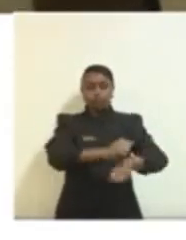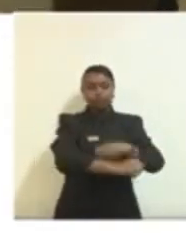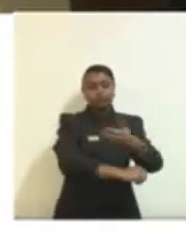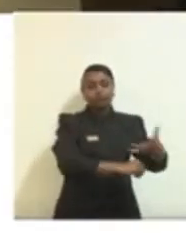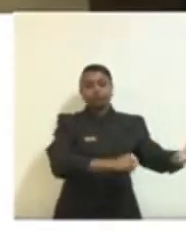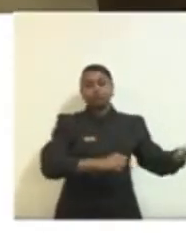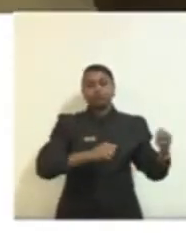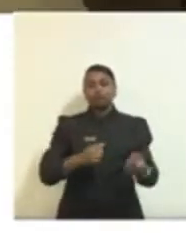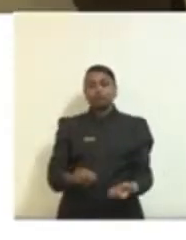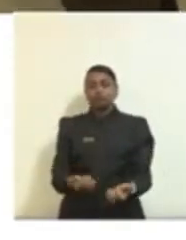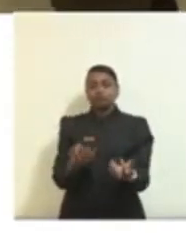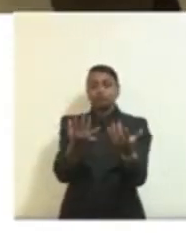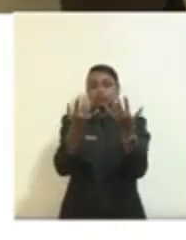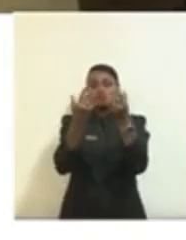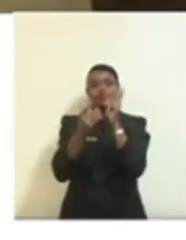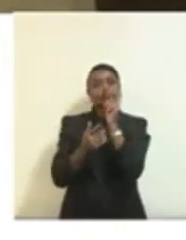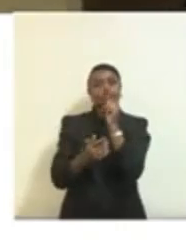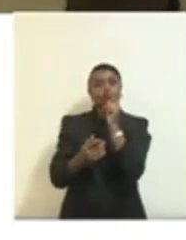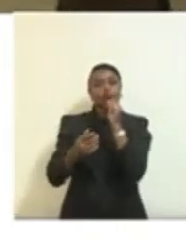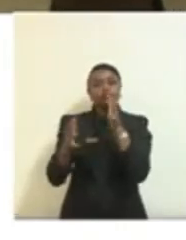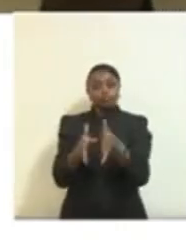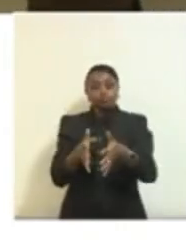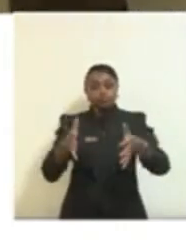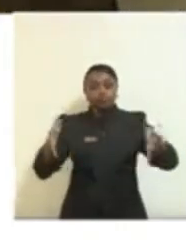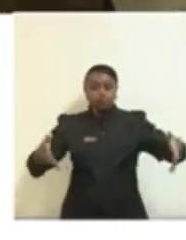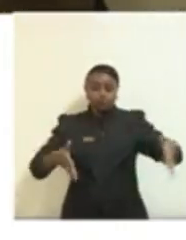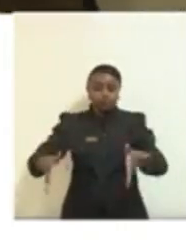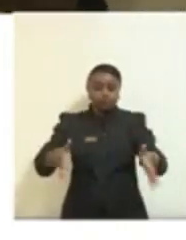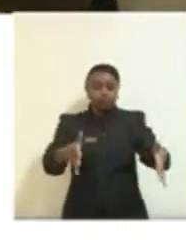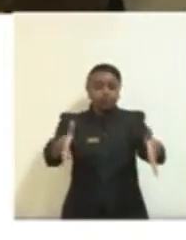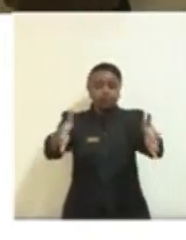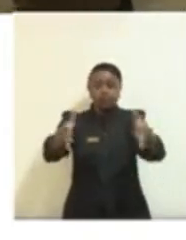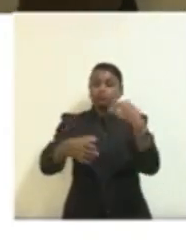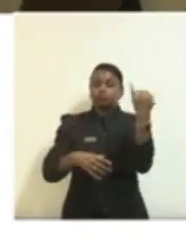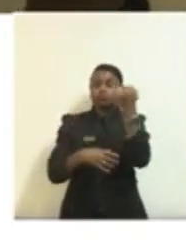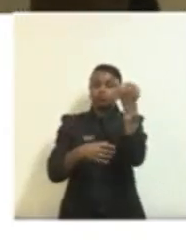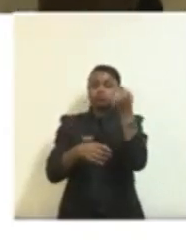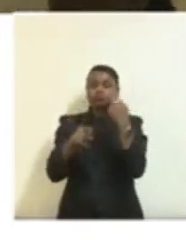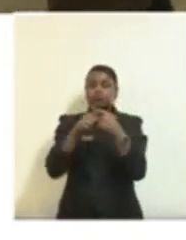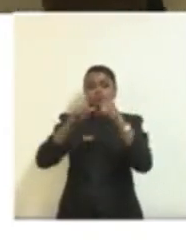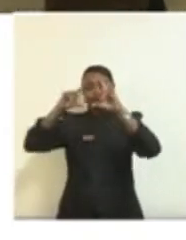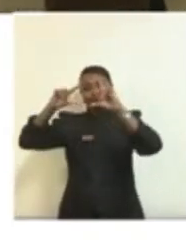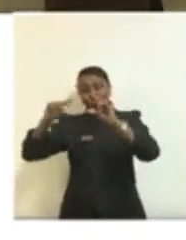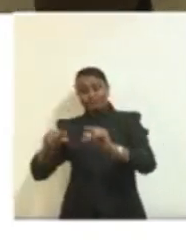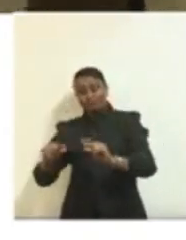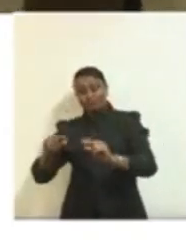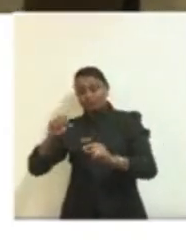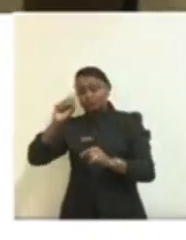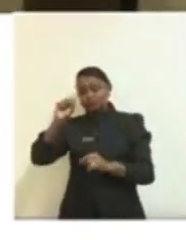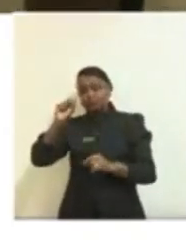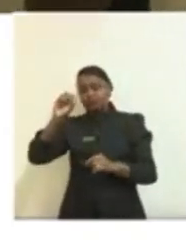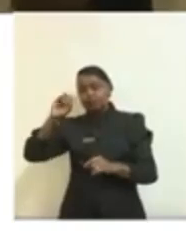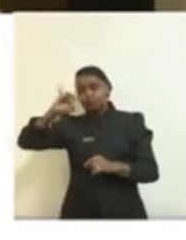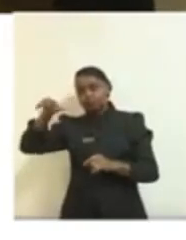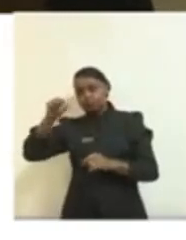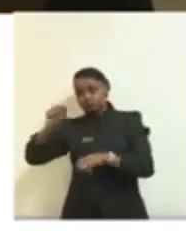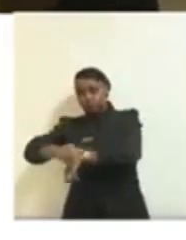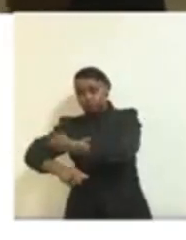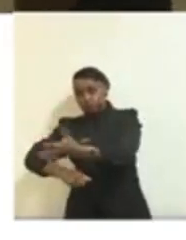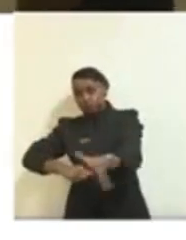produção de água, inclusive. A produção de água diminui com o eucalipto e diminui com a soja. Para o eucalipto, WI está aqui, o